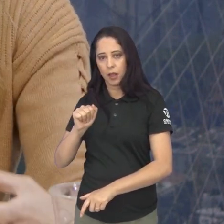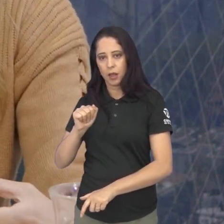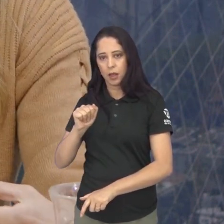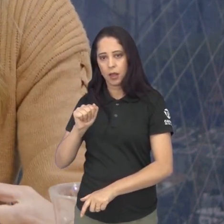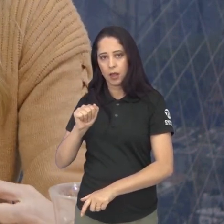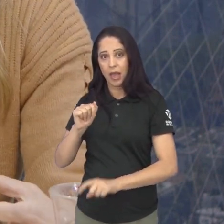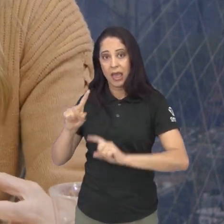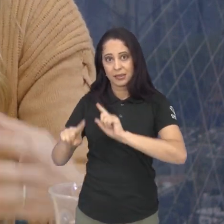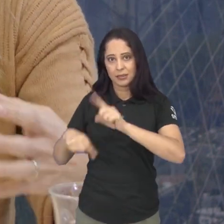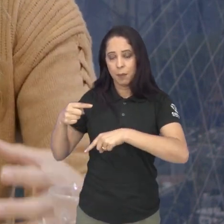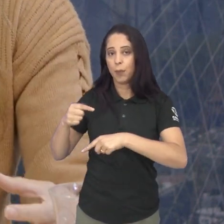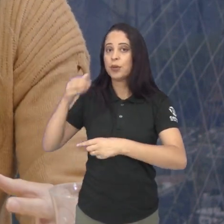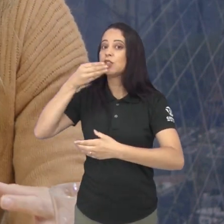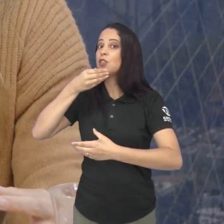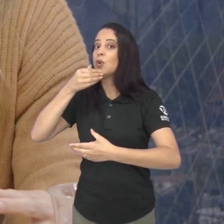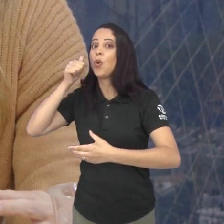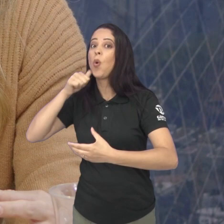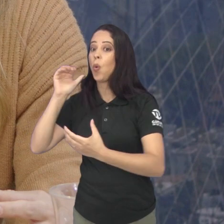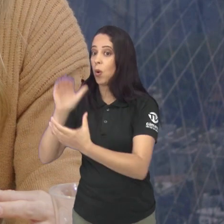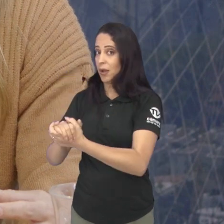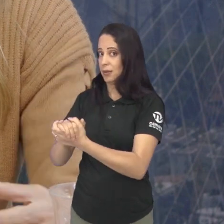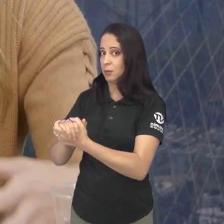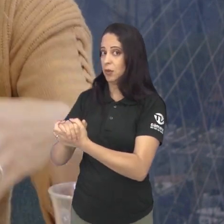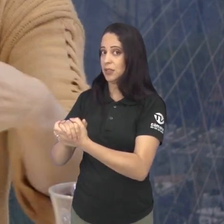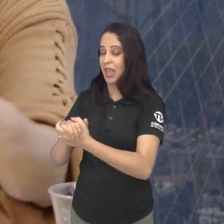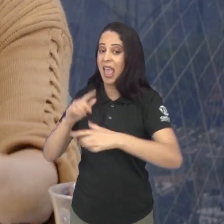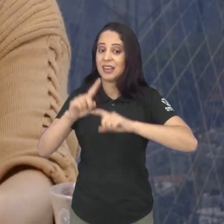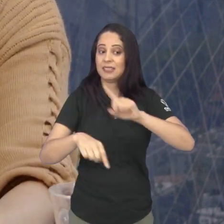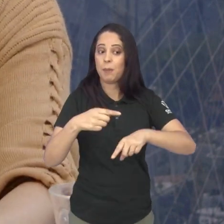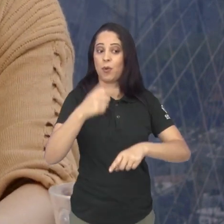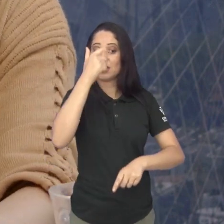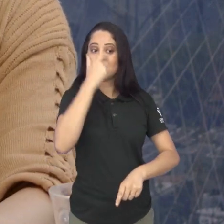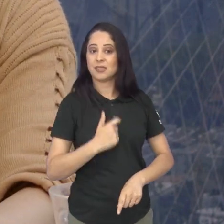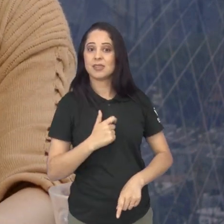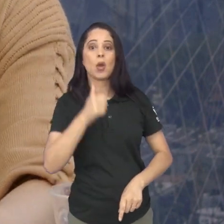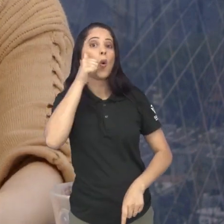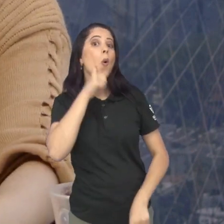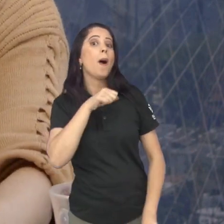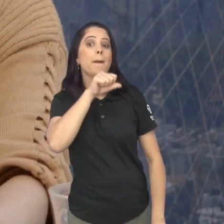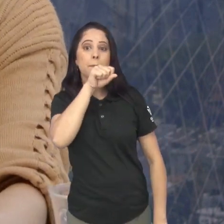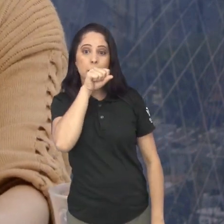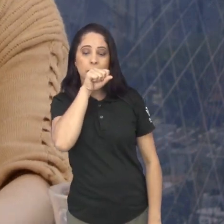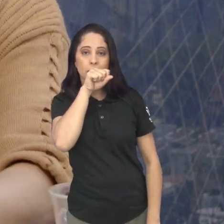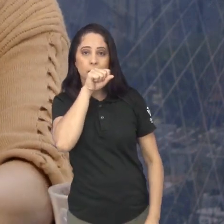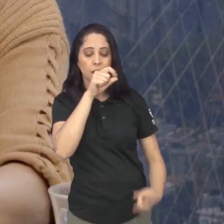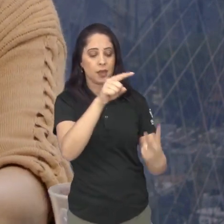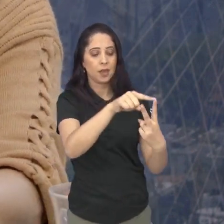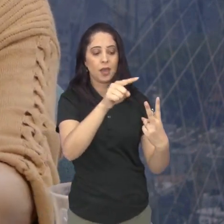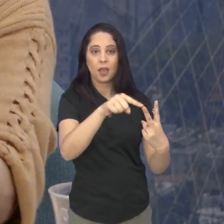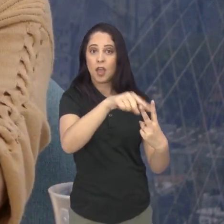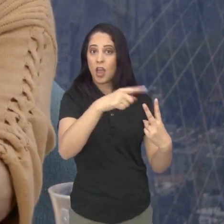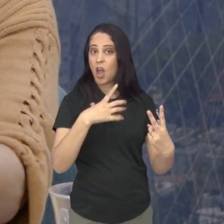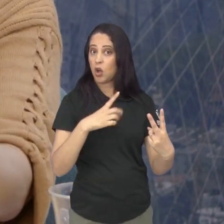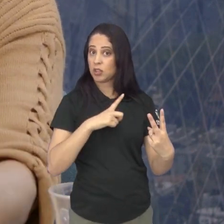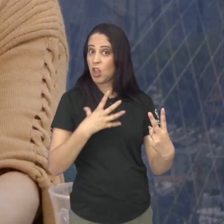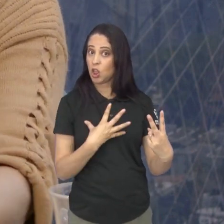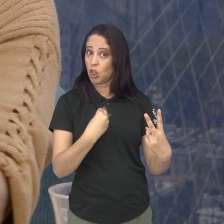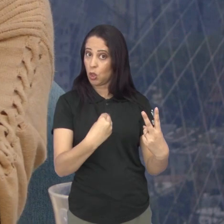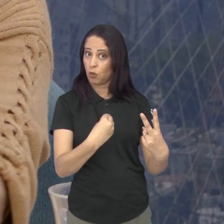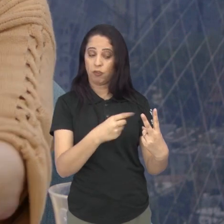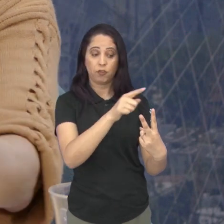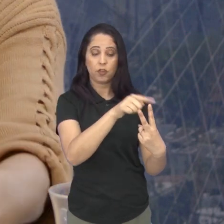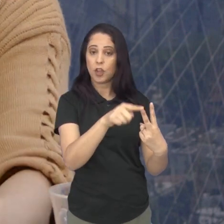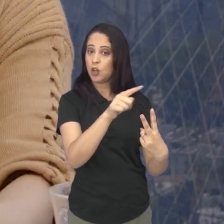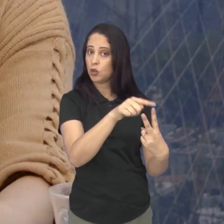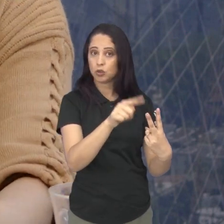sou a esposa do Rafael, aí eu sou a mãe do Henrique e do Miguel, igualmente, eu tenho dois, eu sou a mãe do Henrique e do